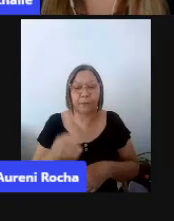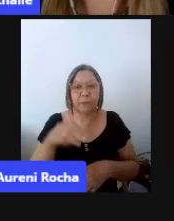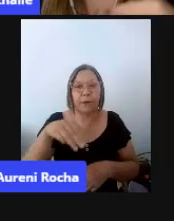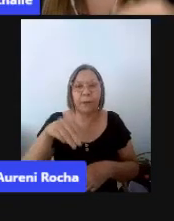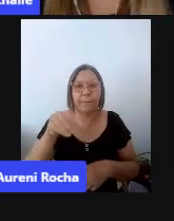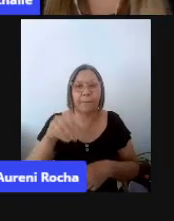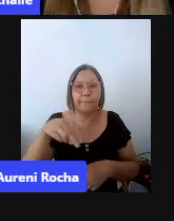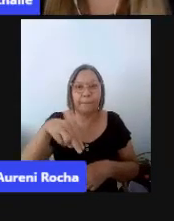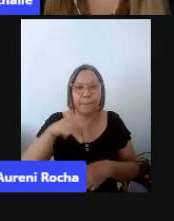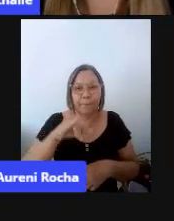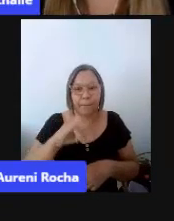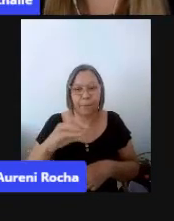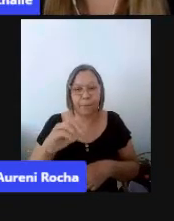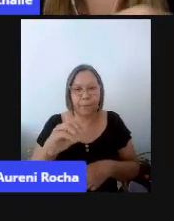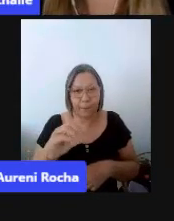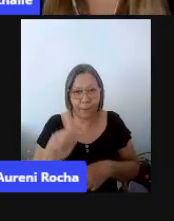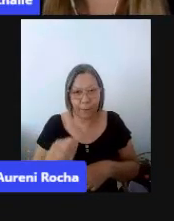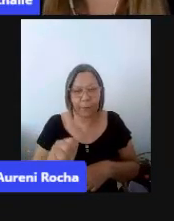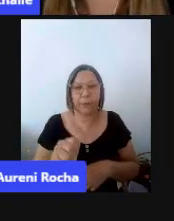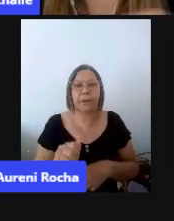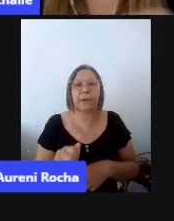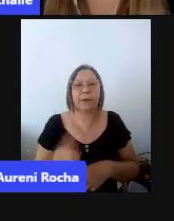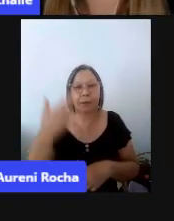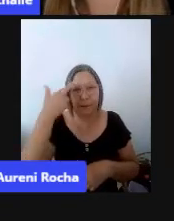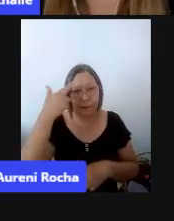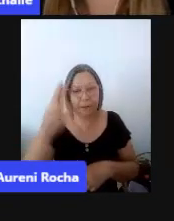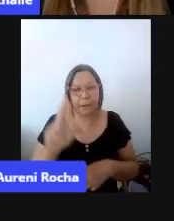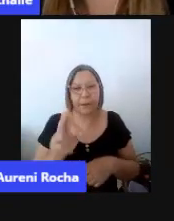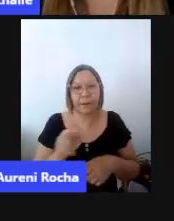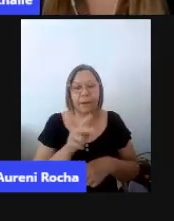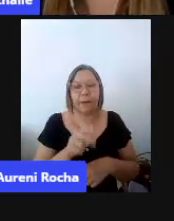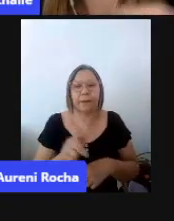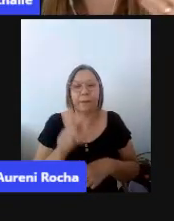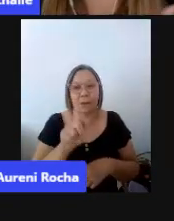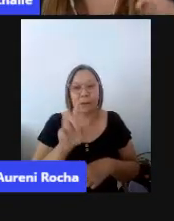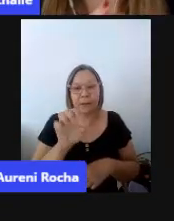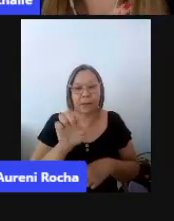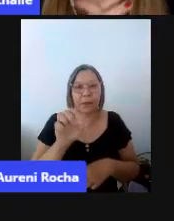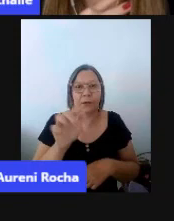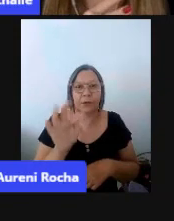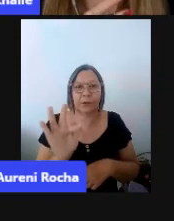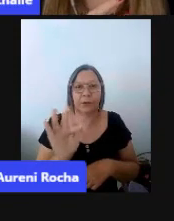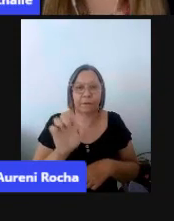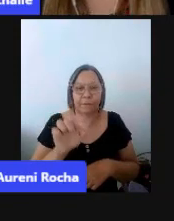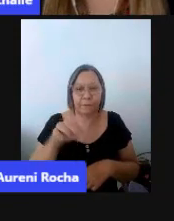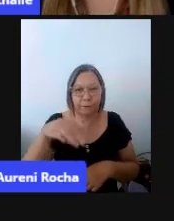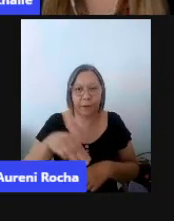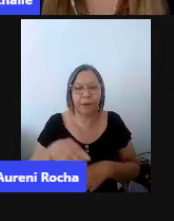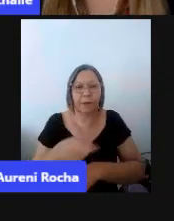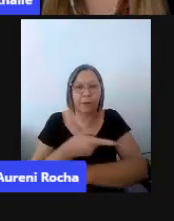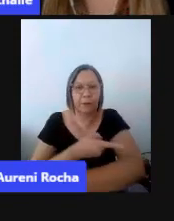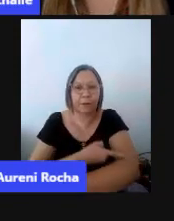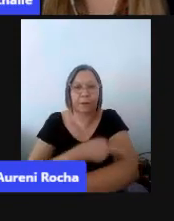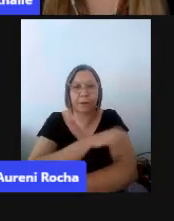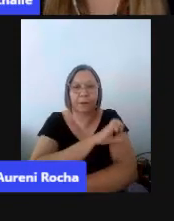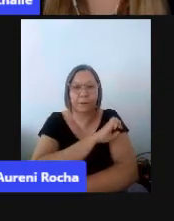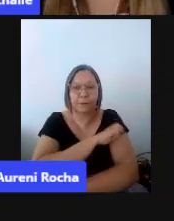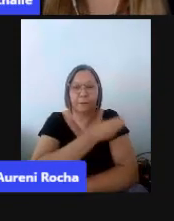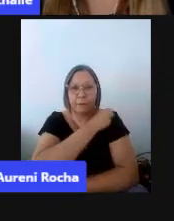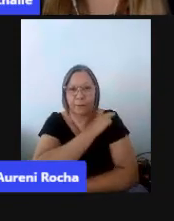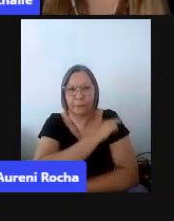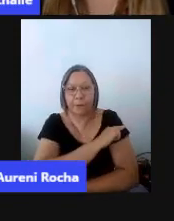chefe direta, que é gerente da GFEM, do Ensino de Fundamental e Médio, e temos o professor Valdir Leonel,